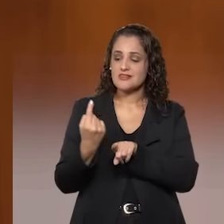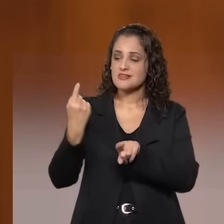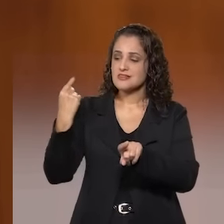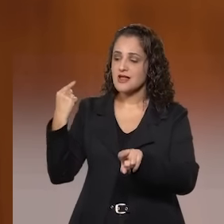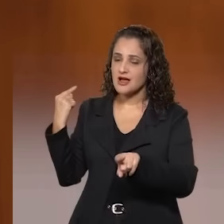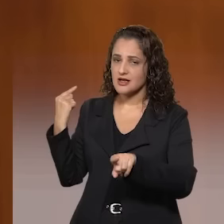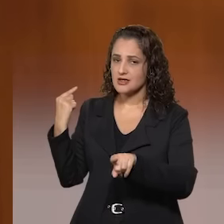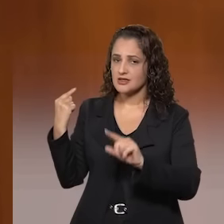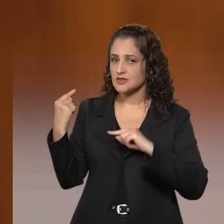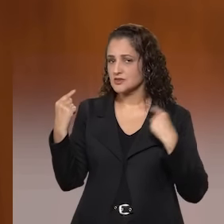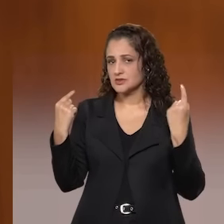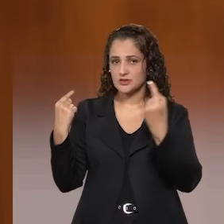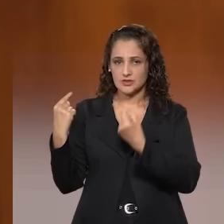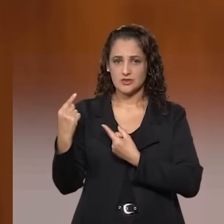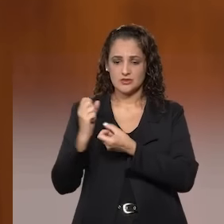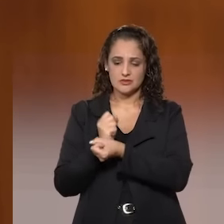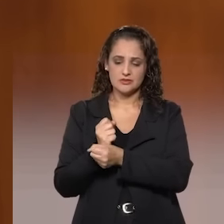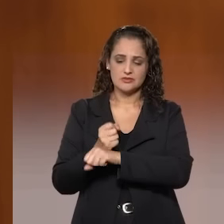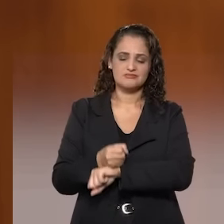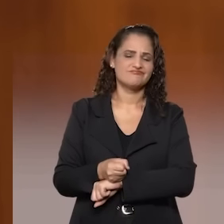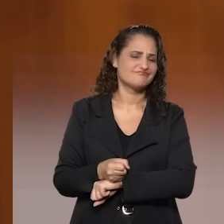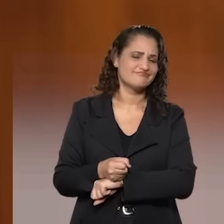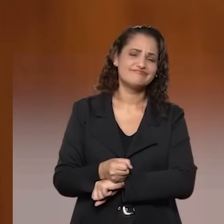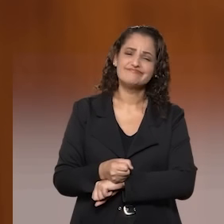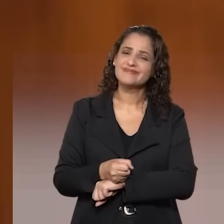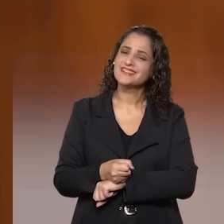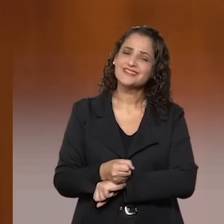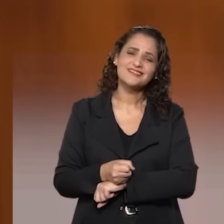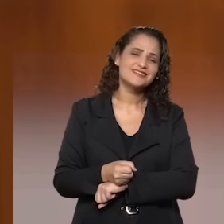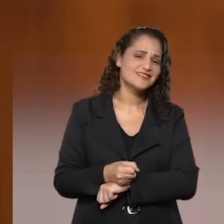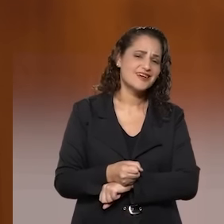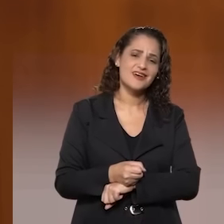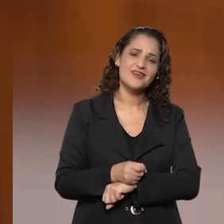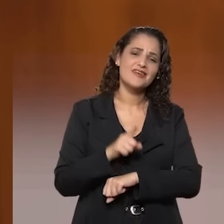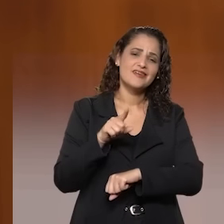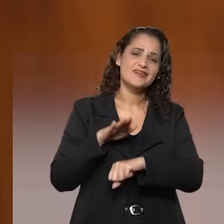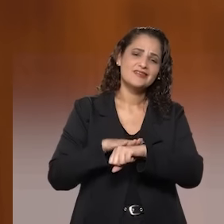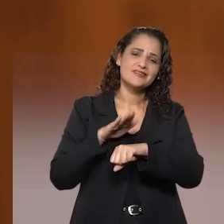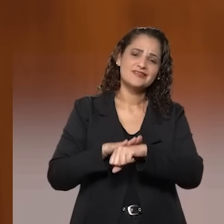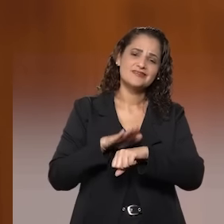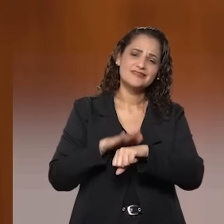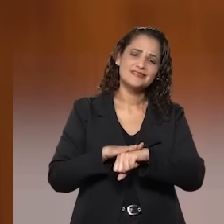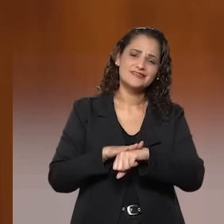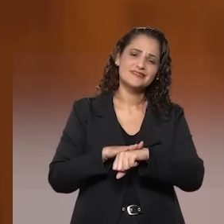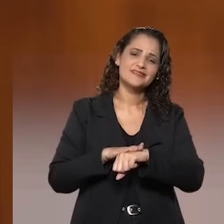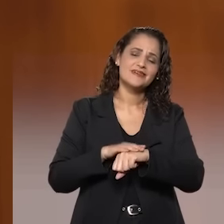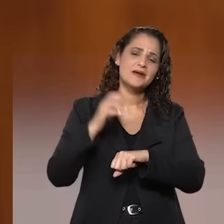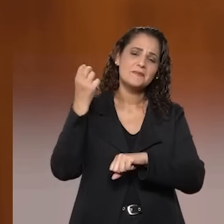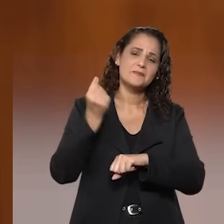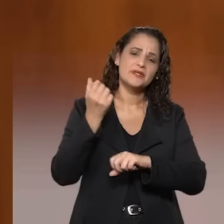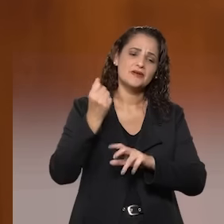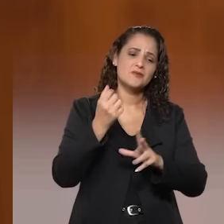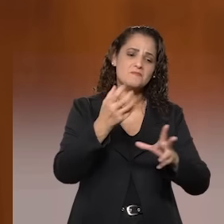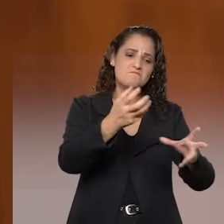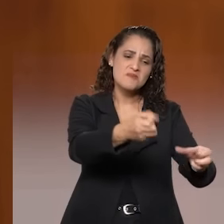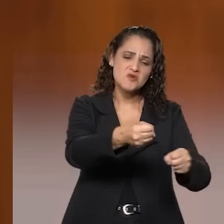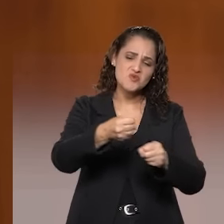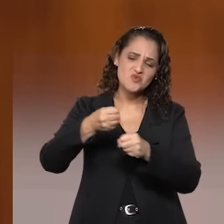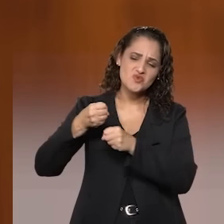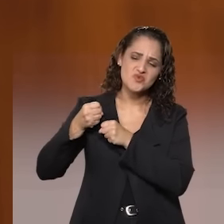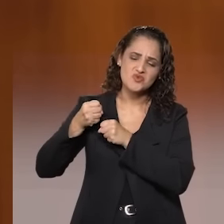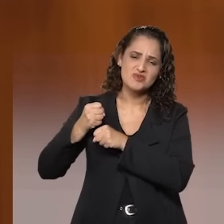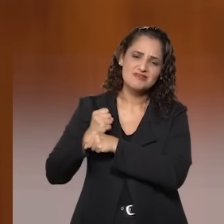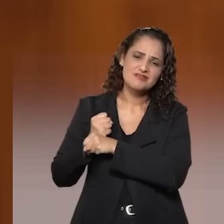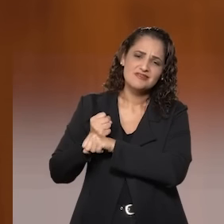atrás nós não fomos escravos fomos escravizados Então esse tipo de informação faz uma diferença brutal